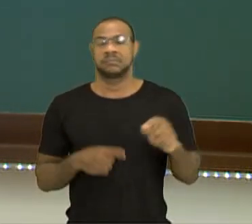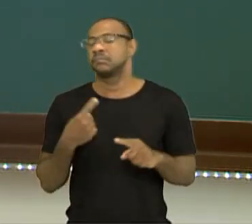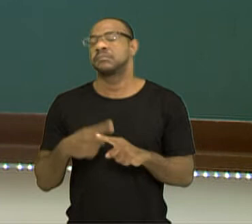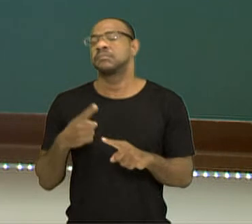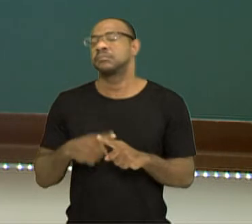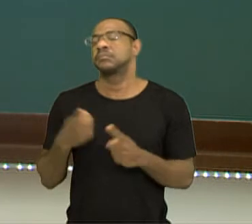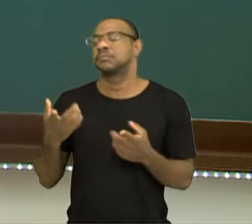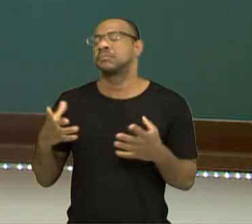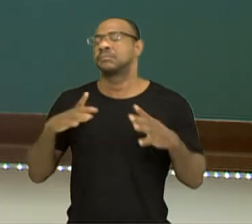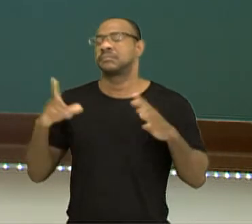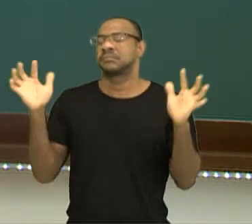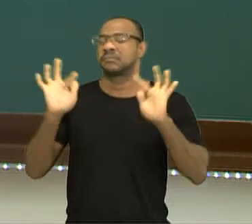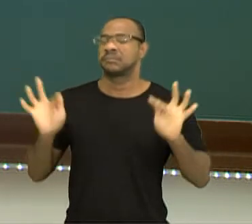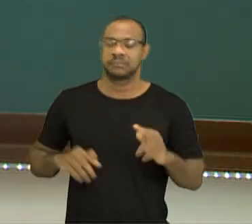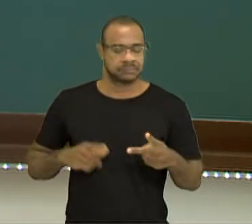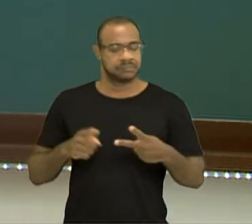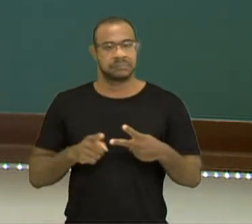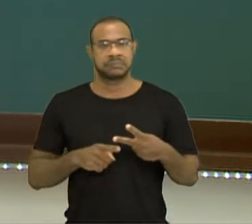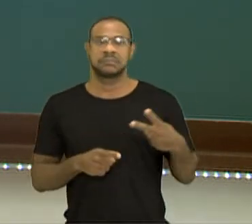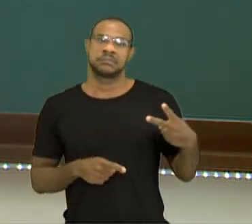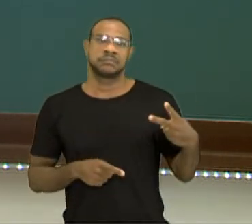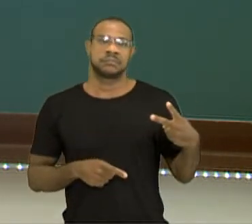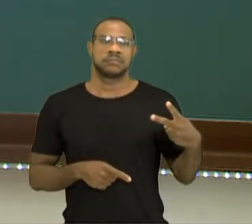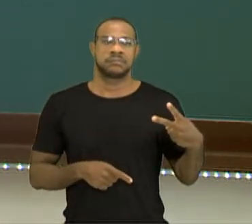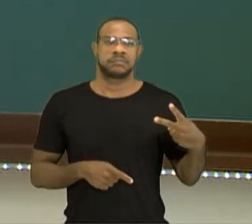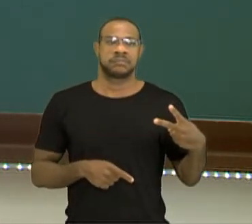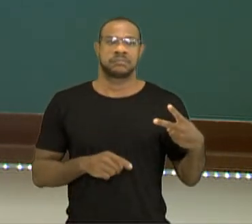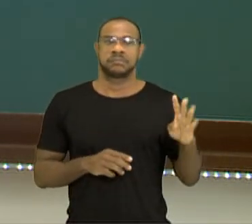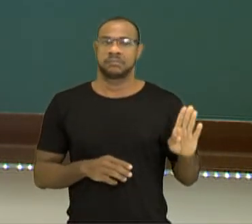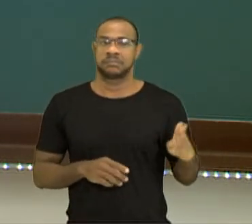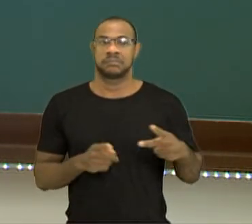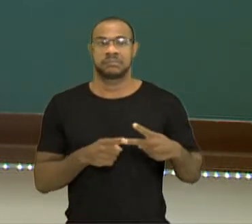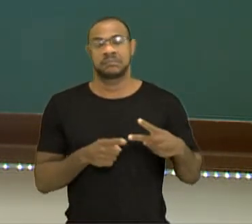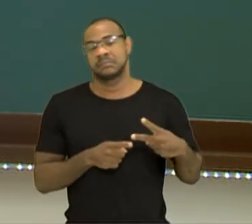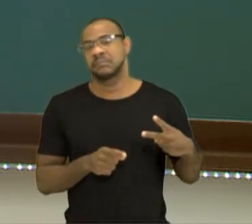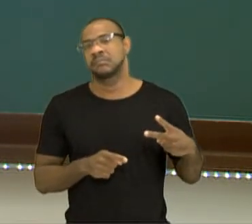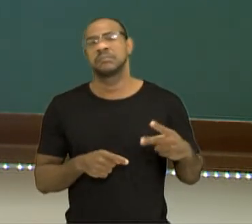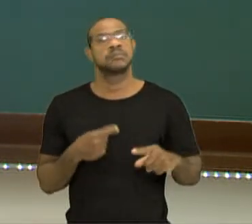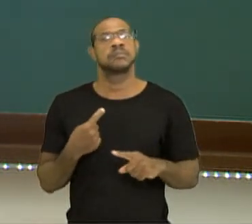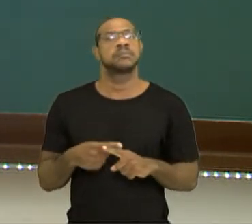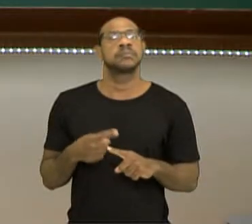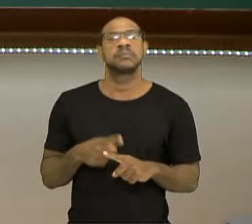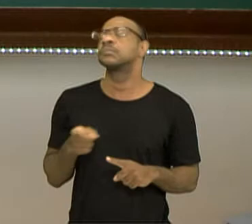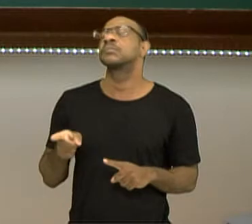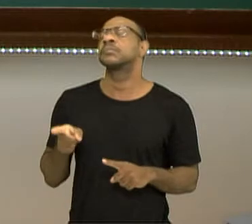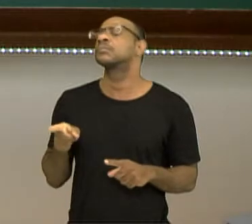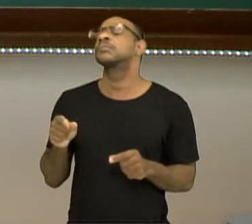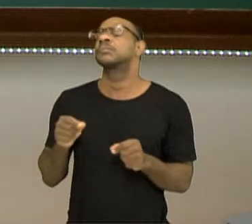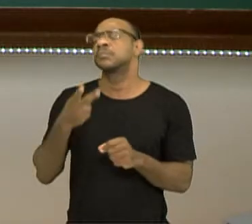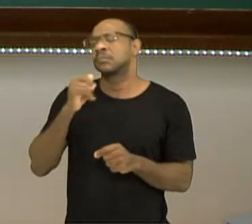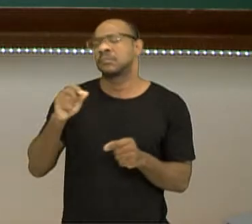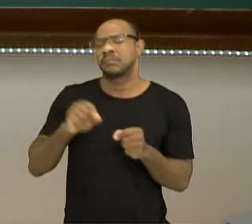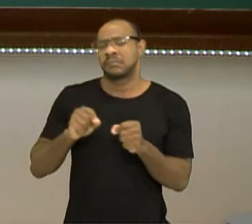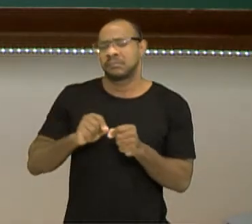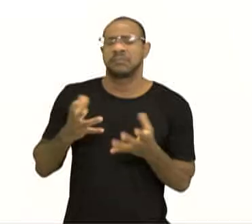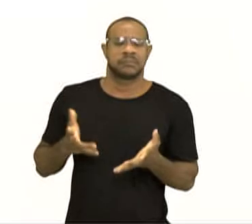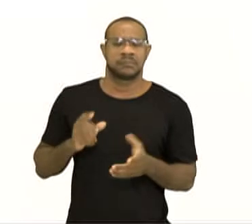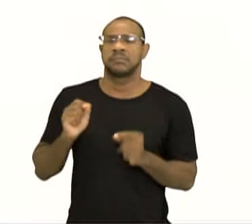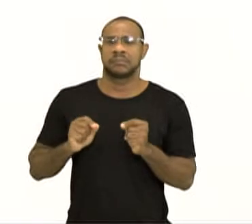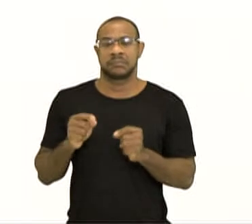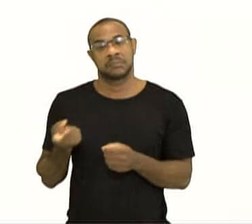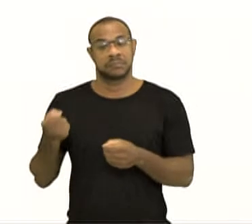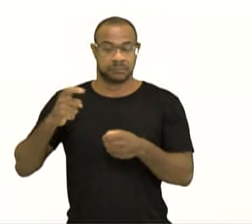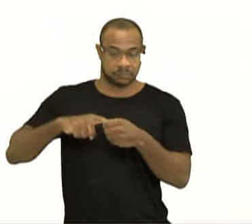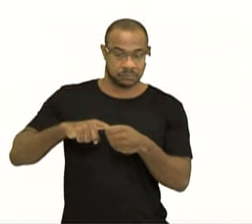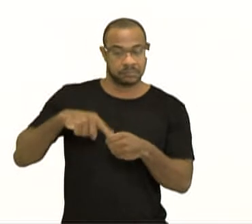está tão feliz? E letra B, what must her father have done? O que o pai dela deve ter feito? Responda aí que eu já volto para corrigir.